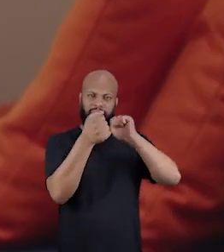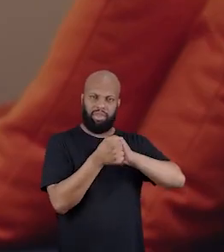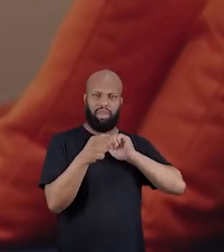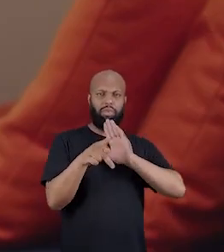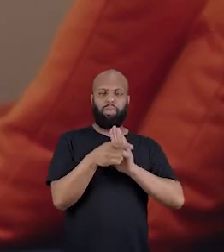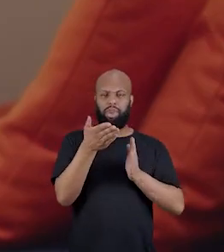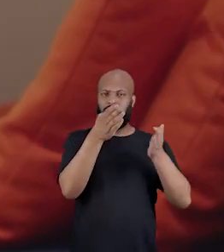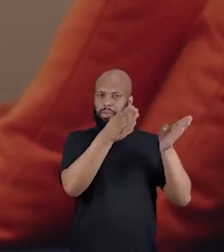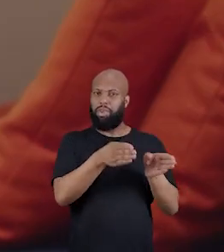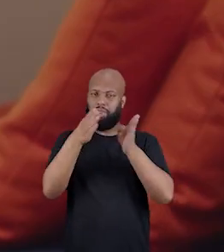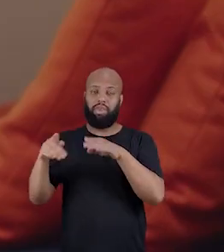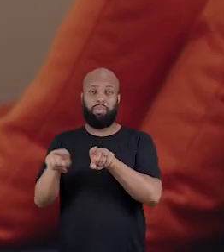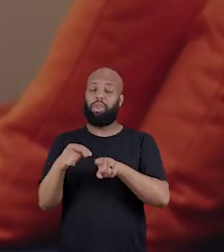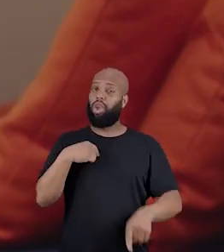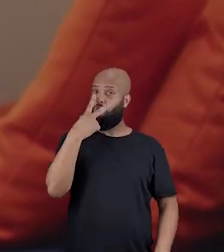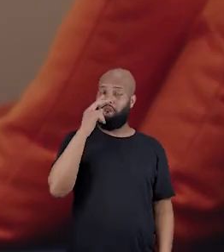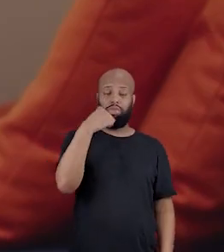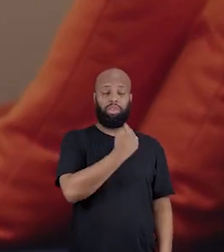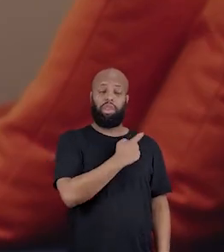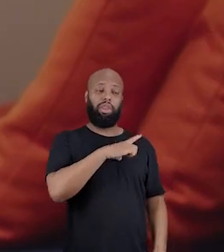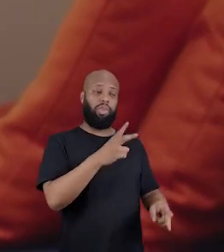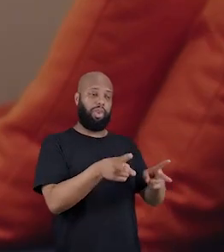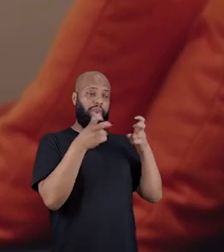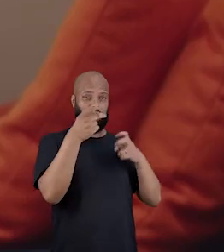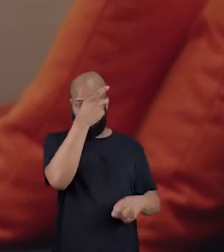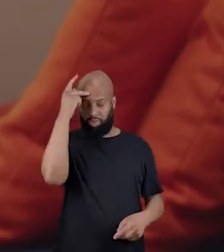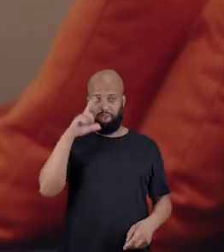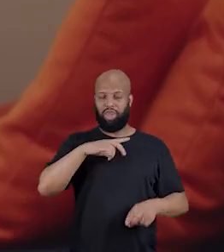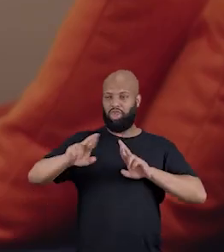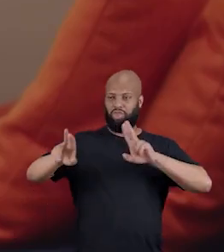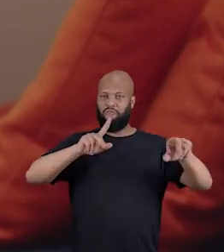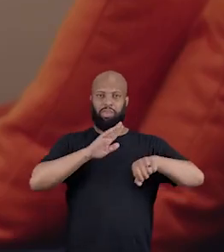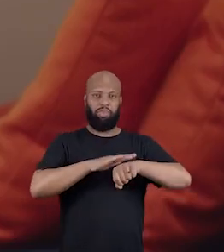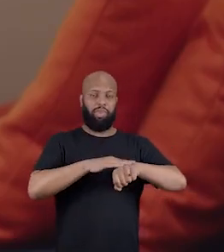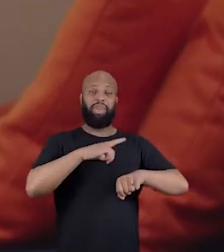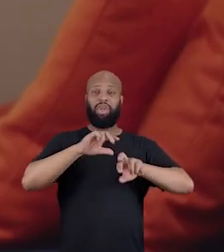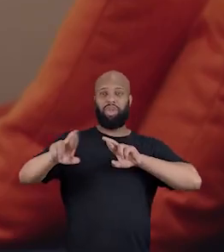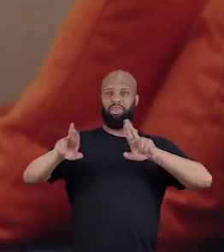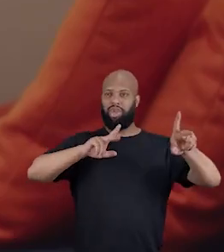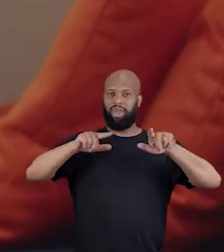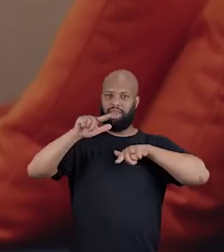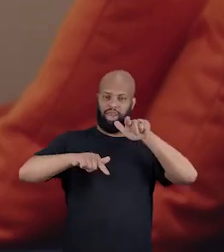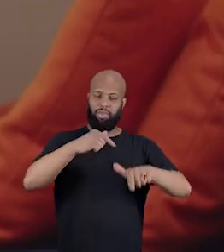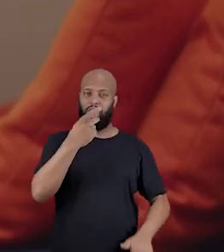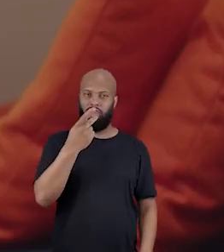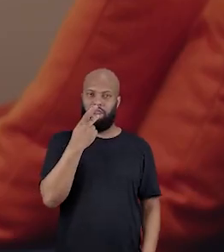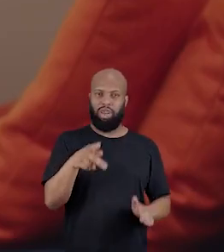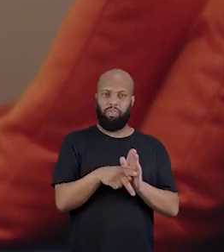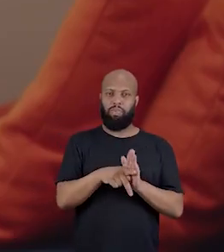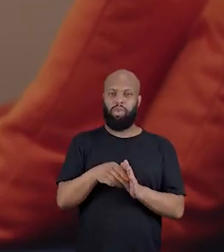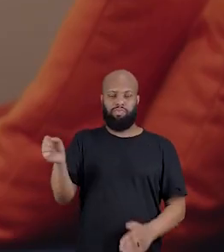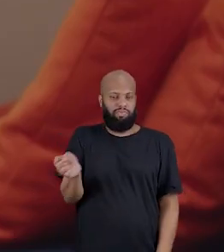liderança adaptada para esse processo? E eu acho que a gente tem que reconhecer que as pessoas estão em diferentes momentos e em diferentes atividades. Eu estou falando da